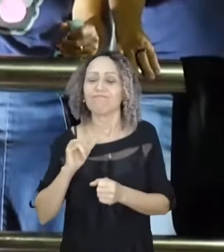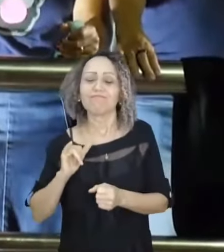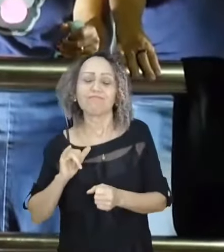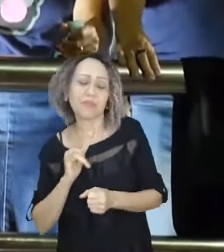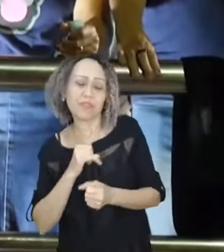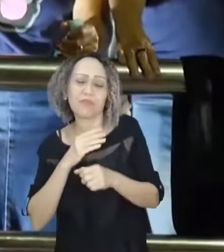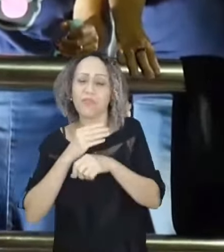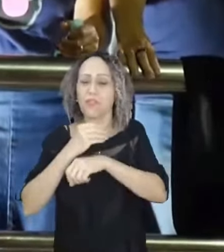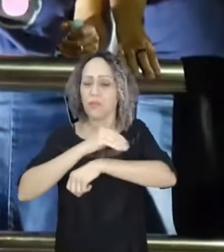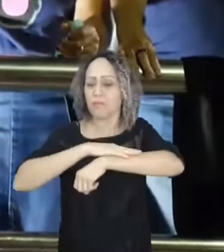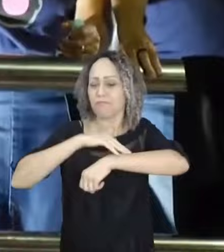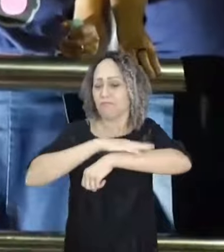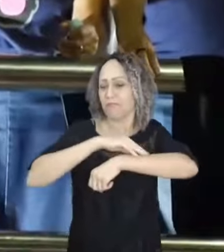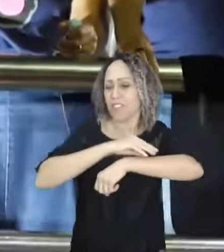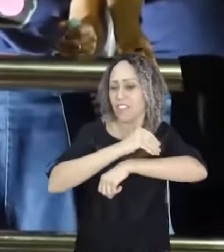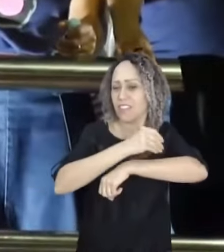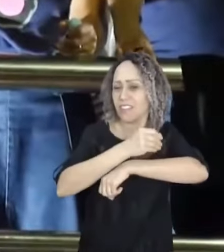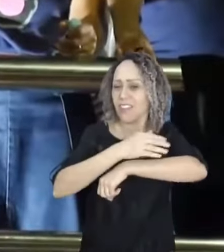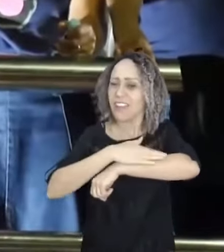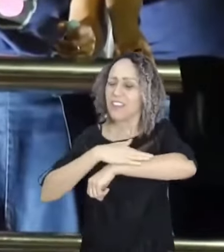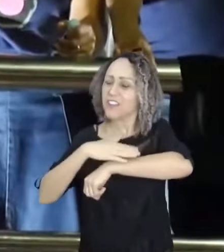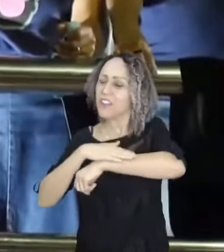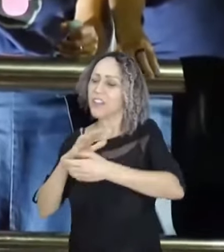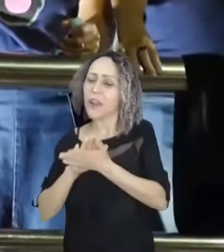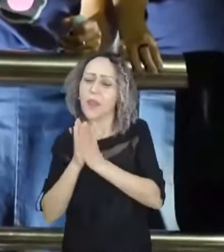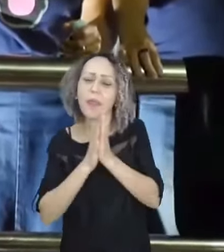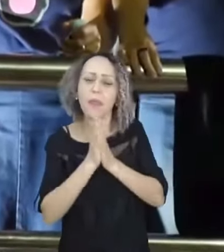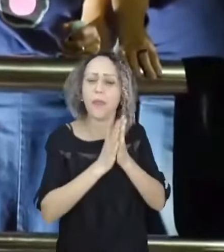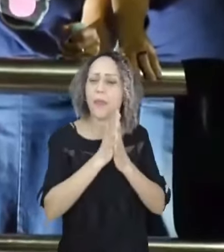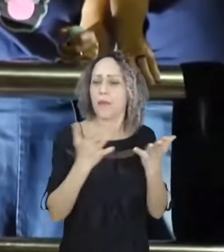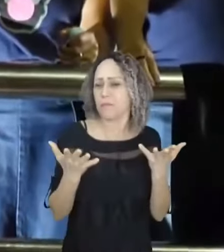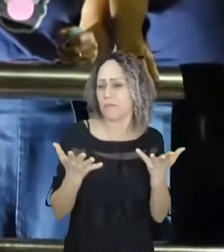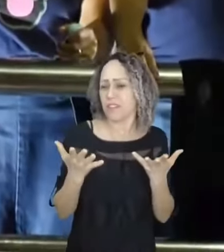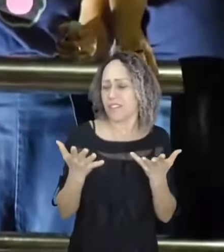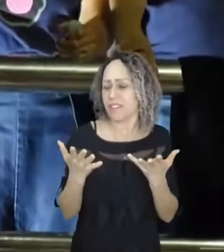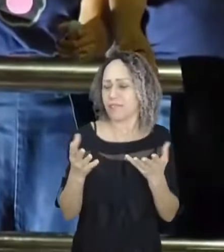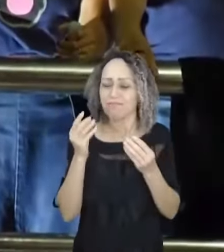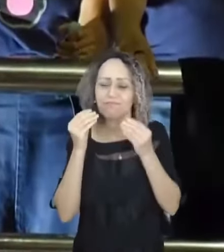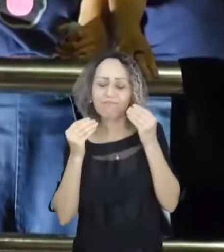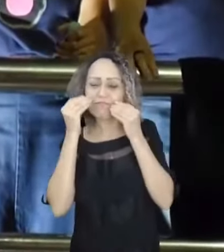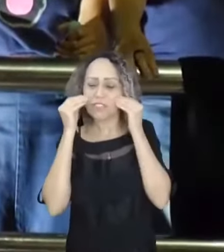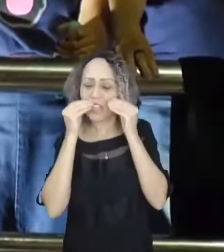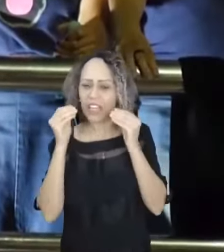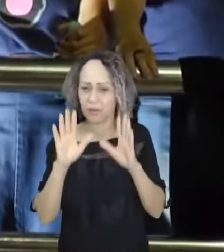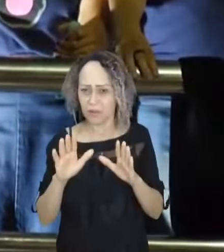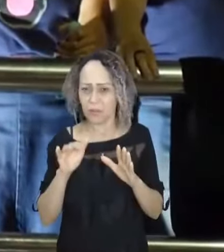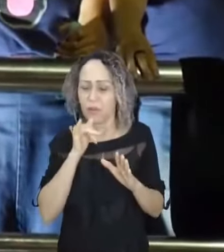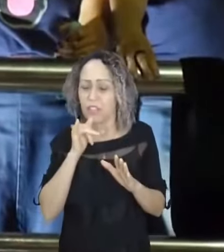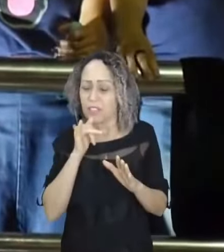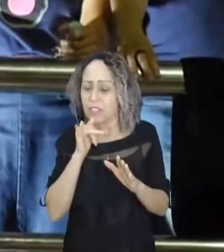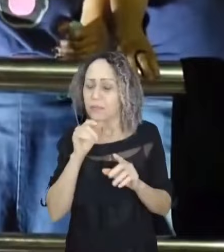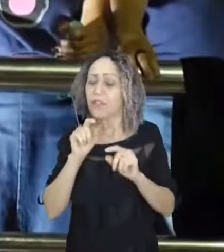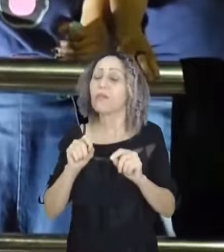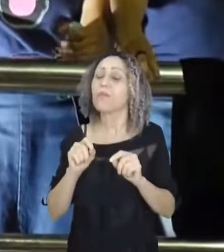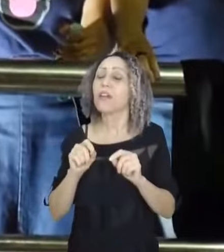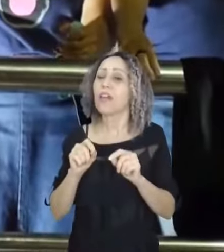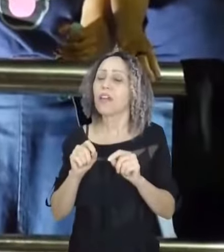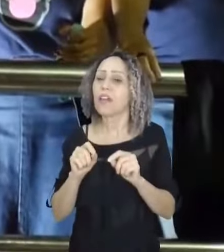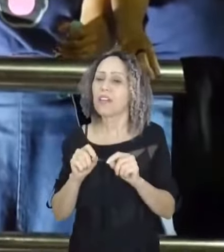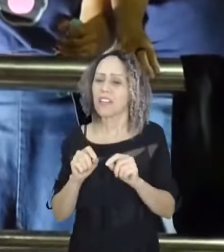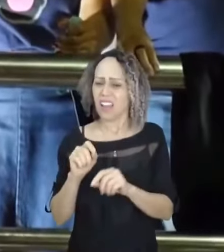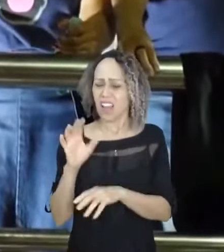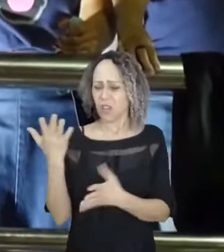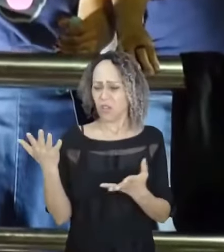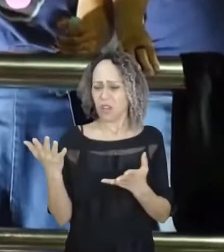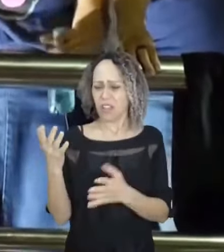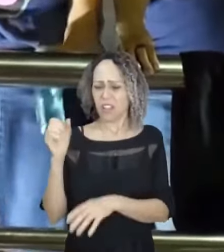pé fica muito mais rentável para o Brasil do que tentar derrubar uma árvore. Nós vamos estabelecer com os